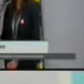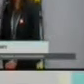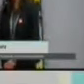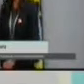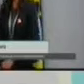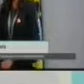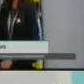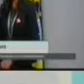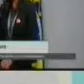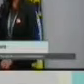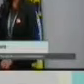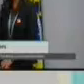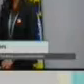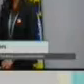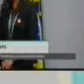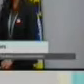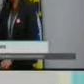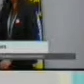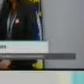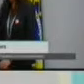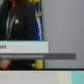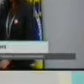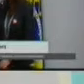doutora Isabela Correia,